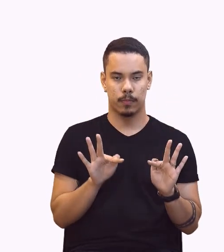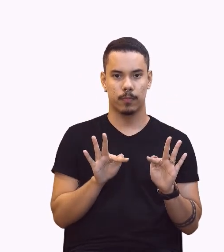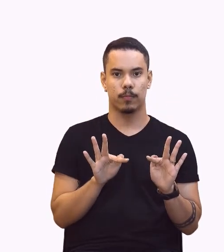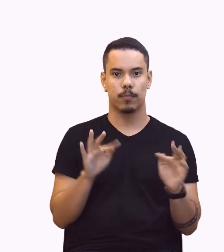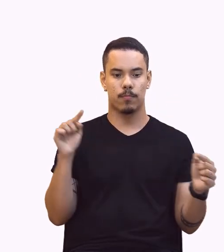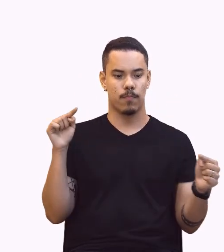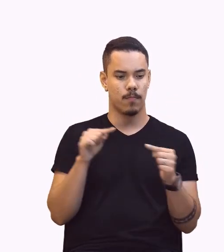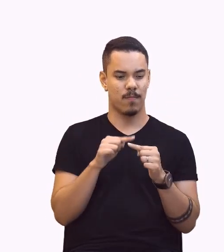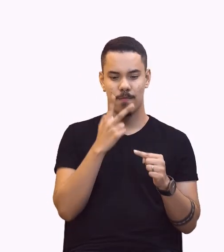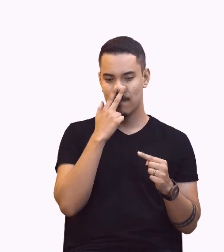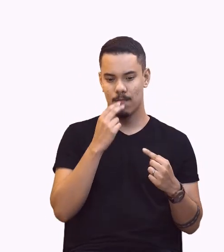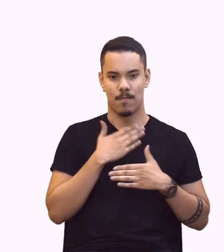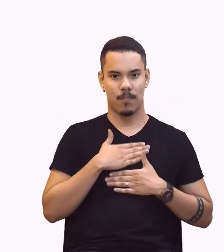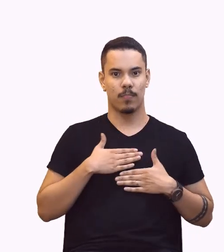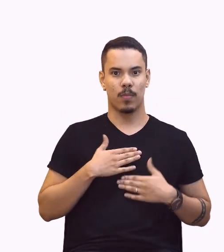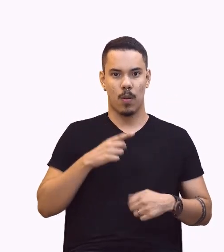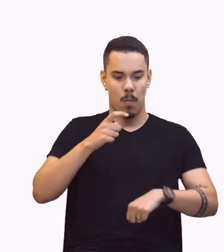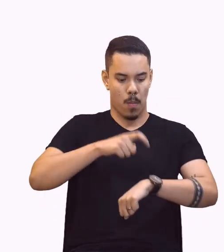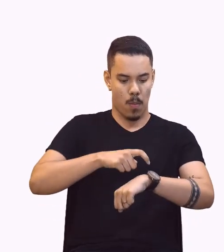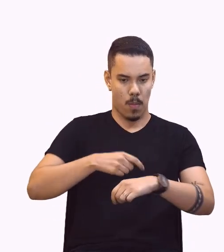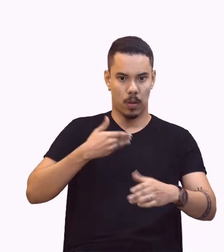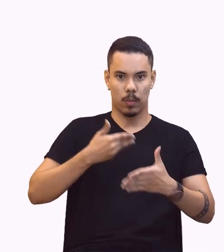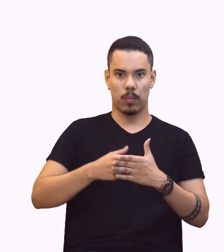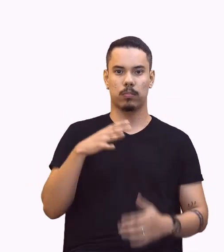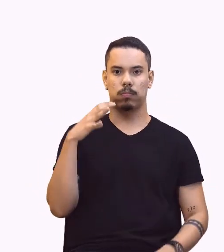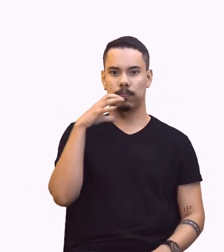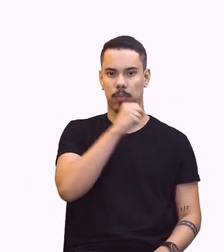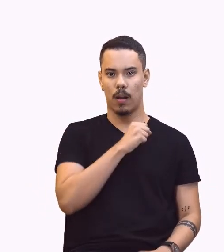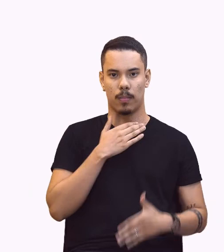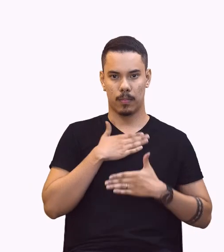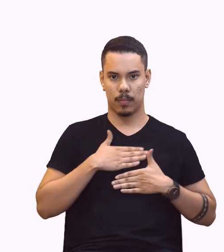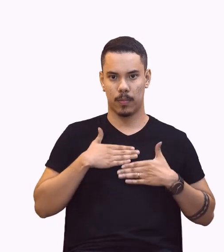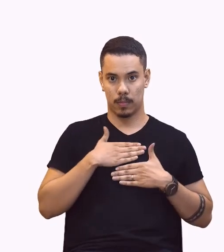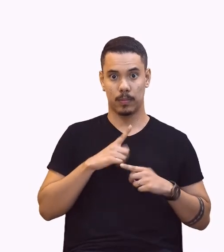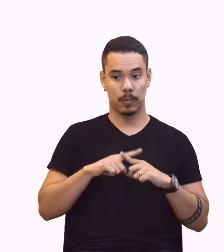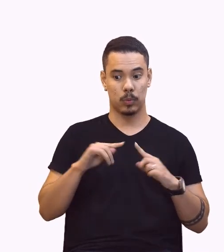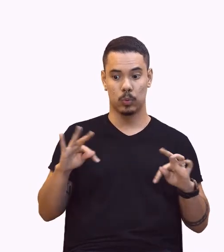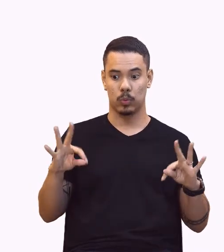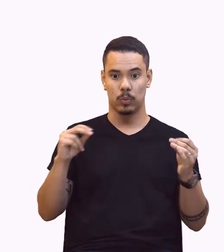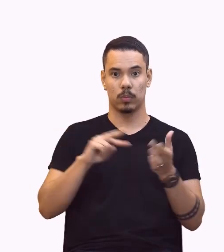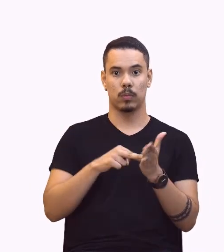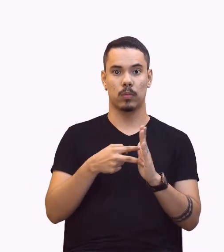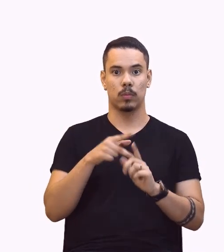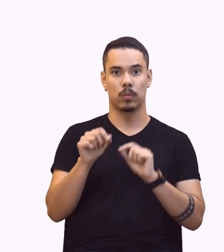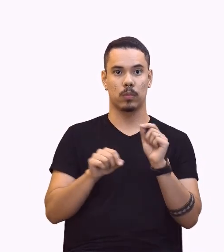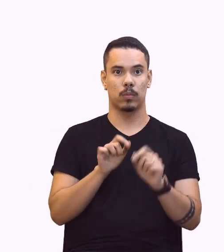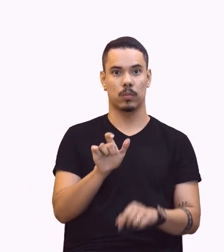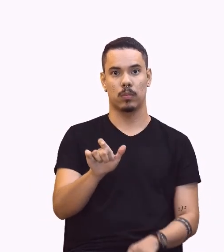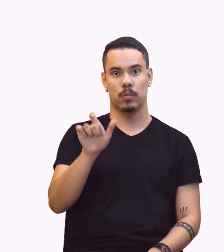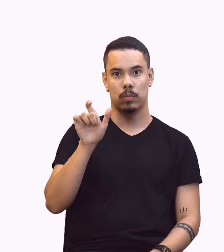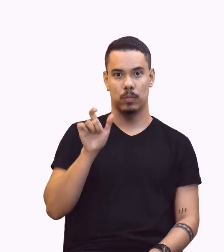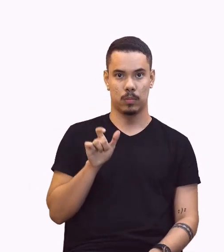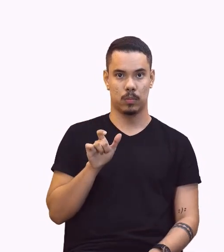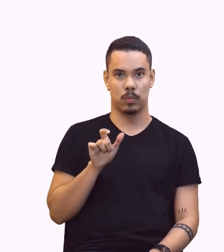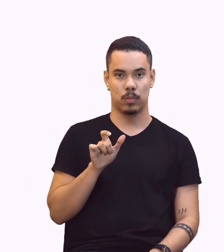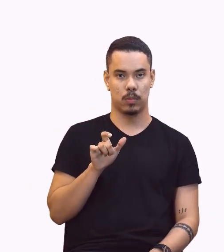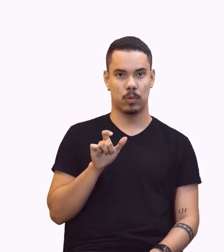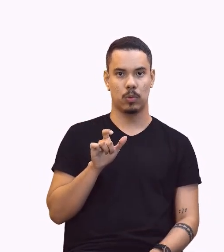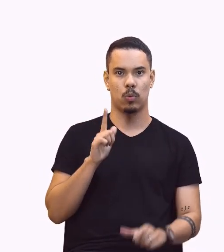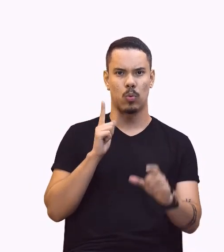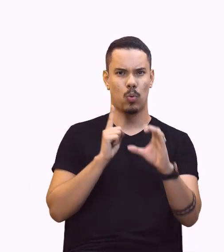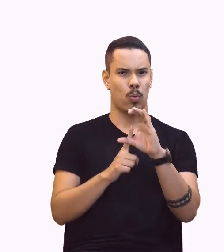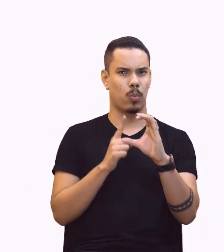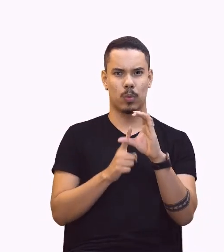a uma satisfação imediata dos prazeres, sobretudo Aqui está a palavra comunismo, mas foi um